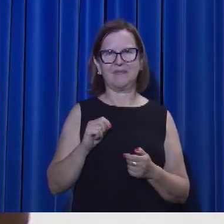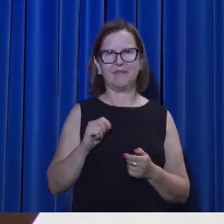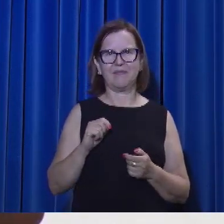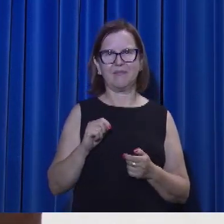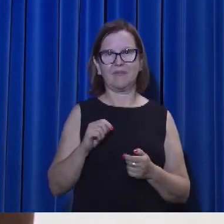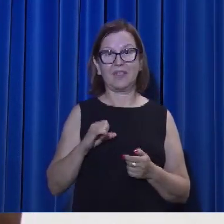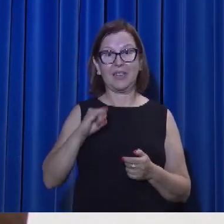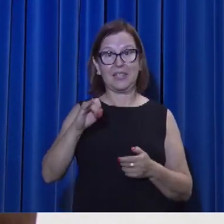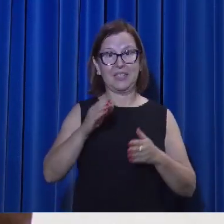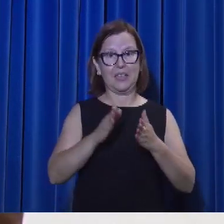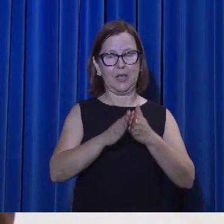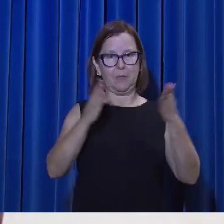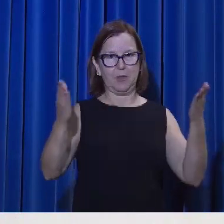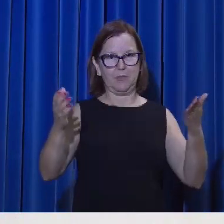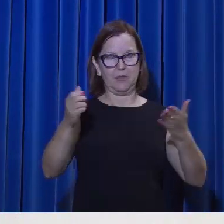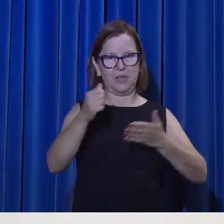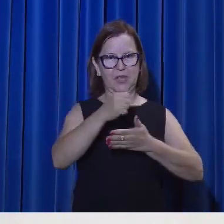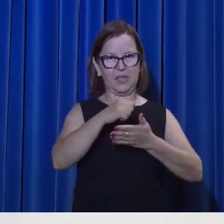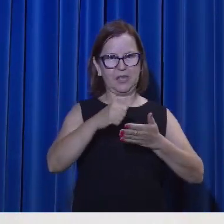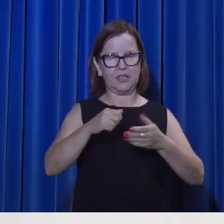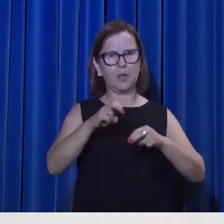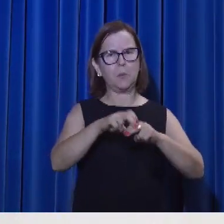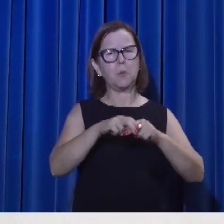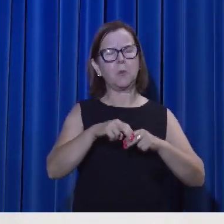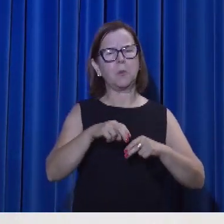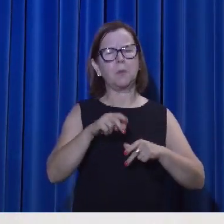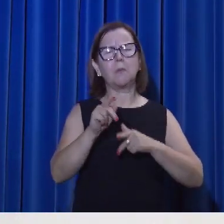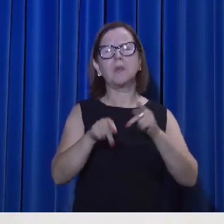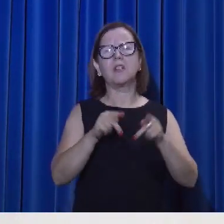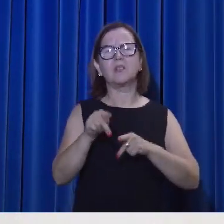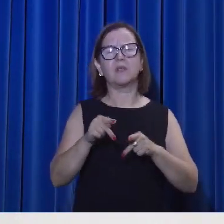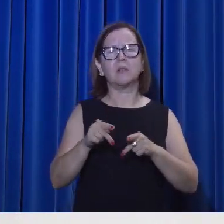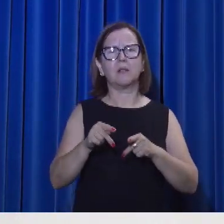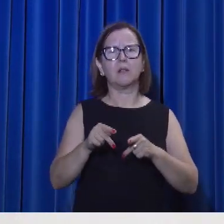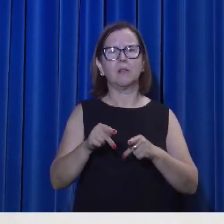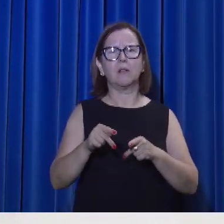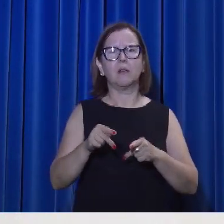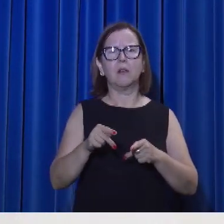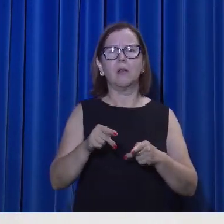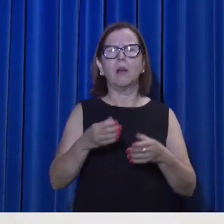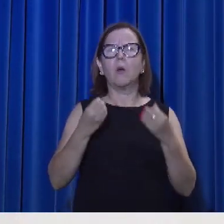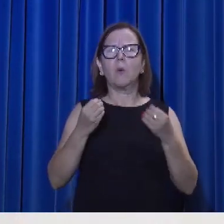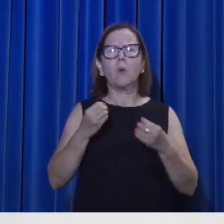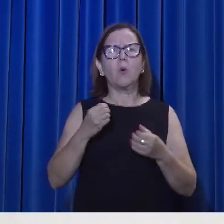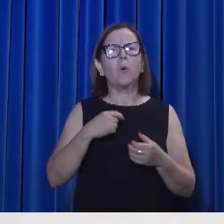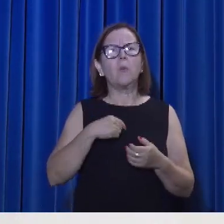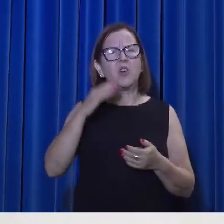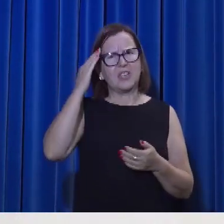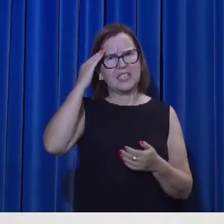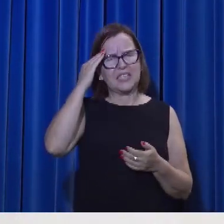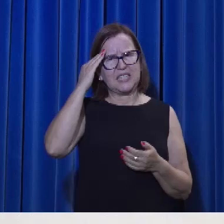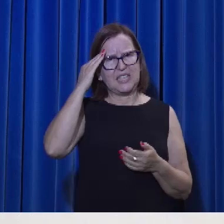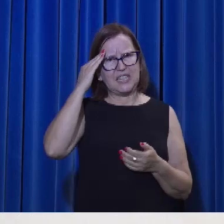se a Bíblia foi escrita por homens, como é que eu sei que ela é verdade?